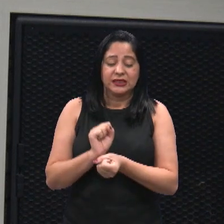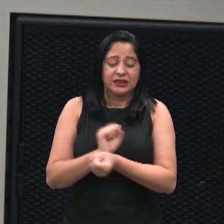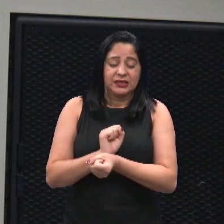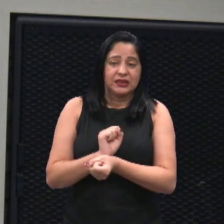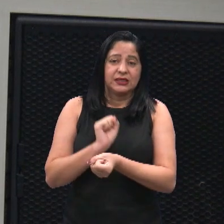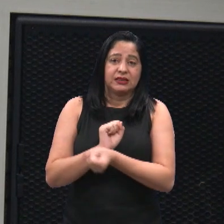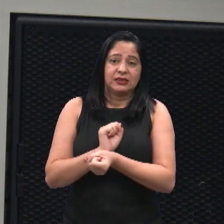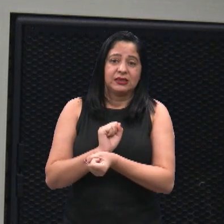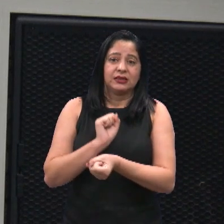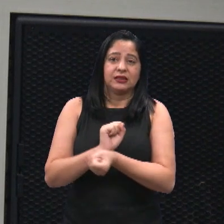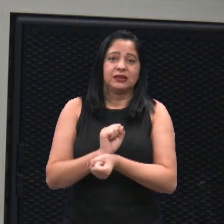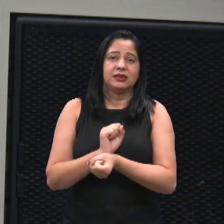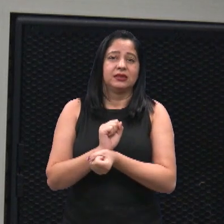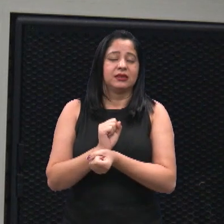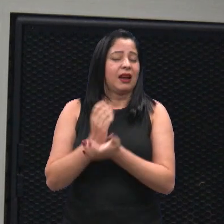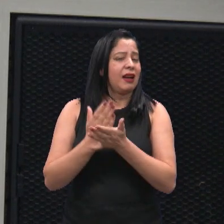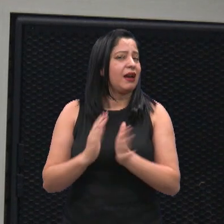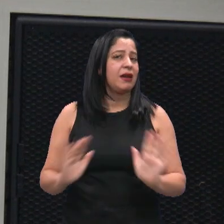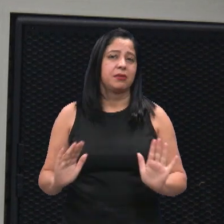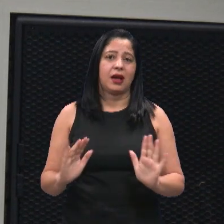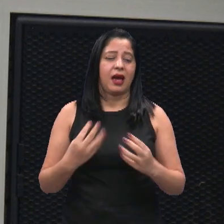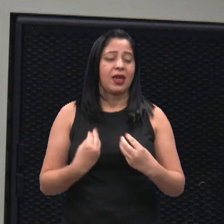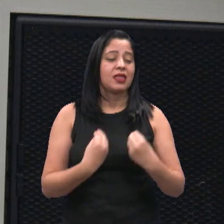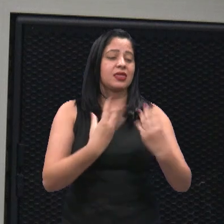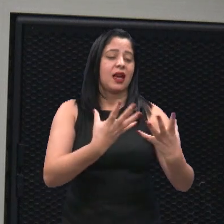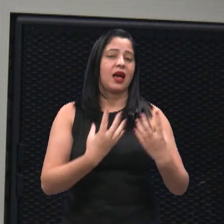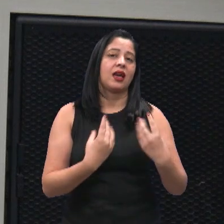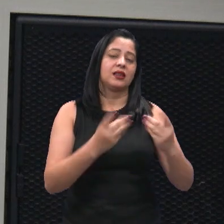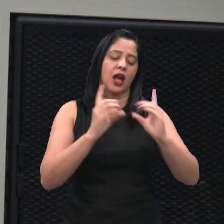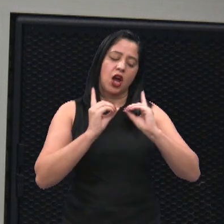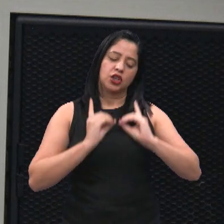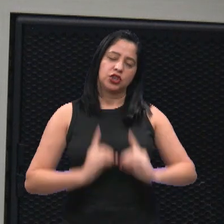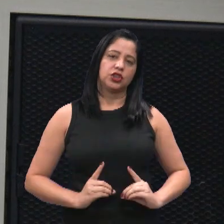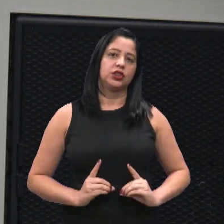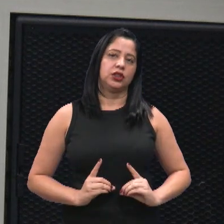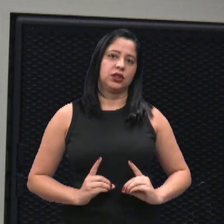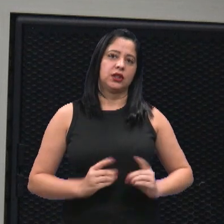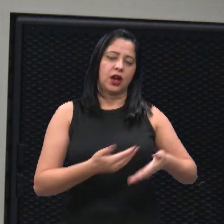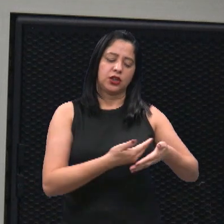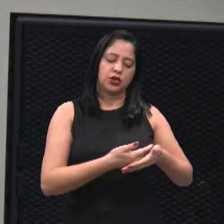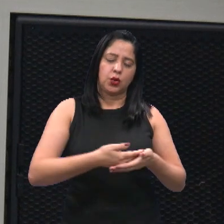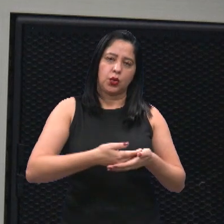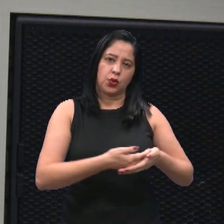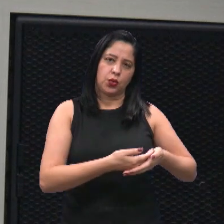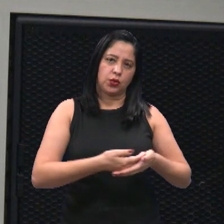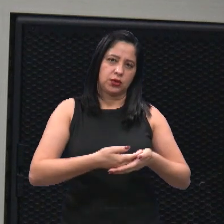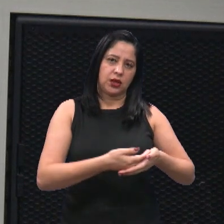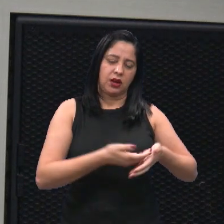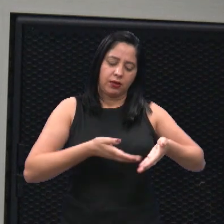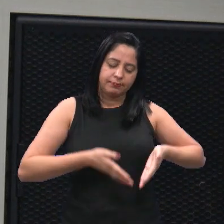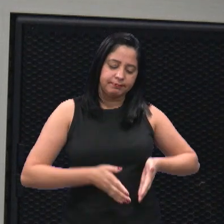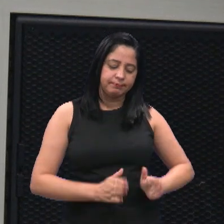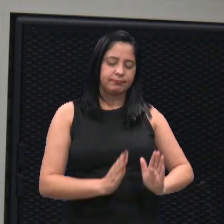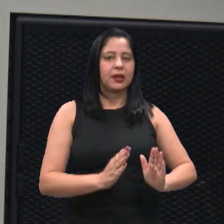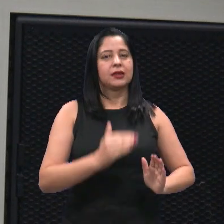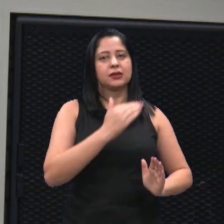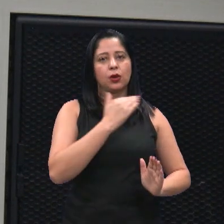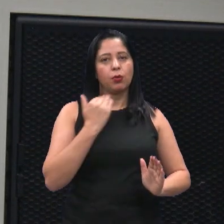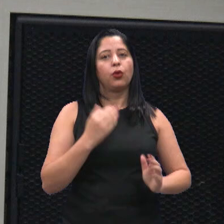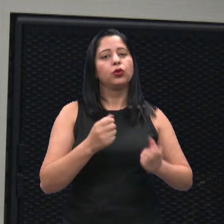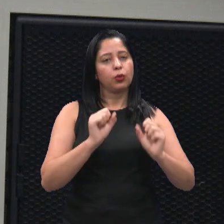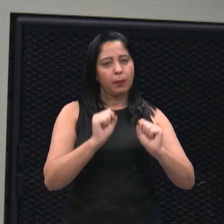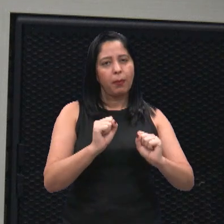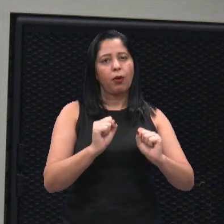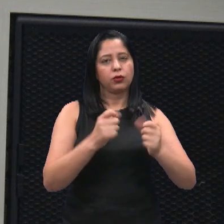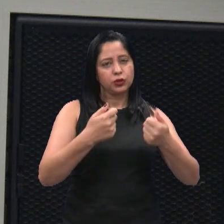que a gente possa garantir dignidade a esses nascituros, nascimortos e também um acolhimento a essas famílias que